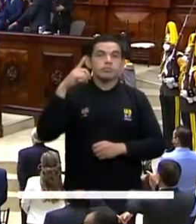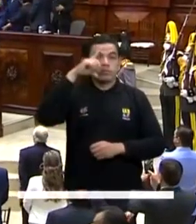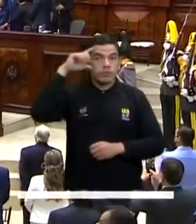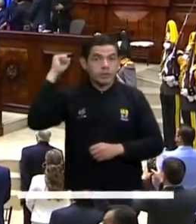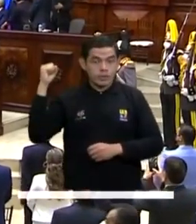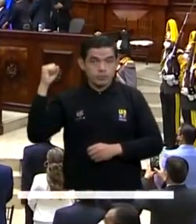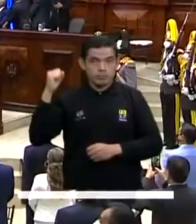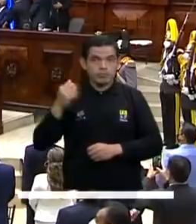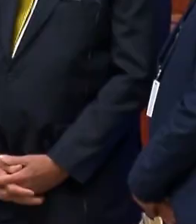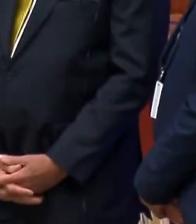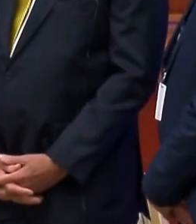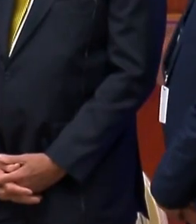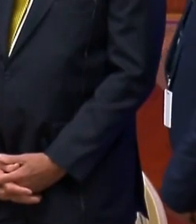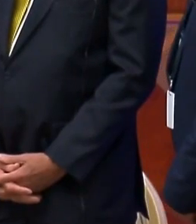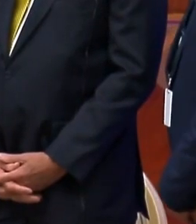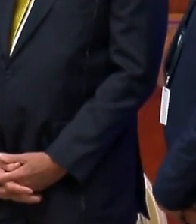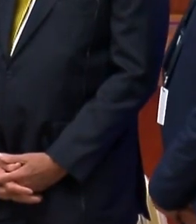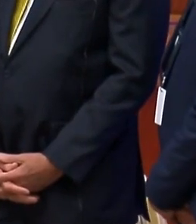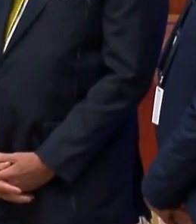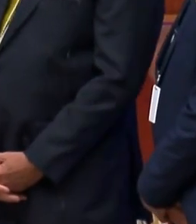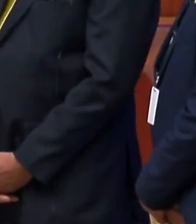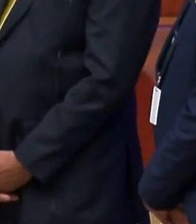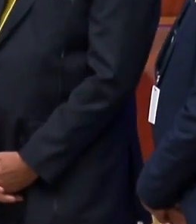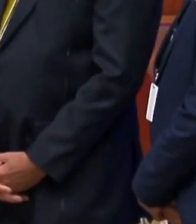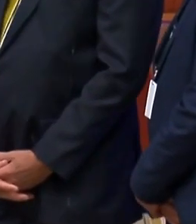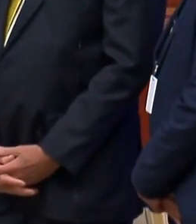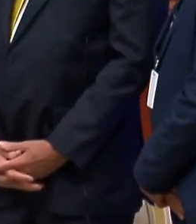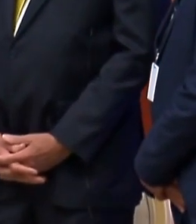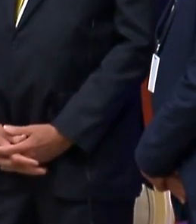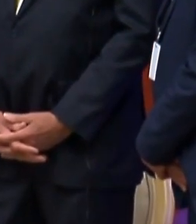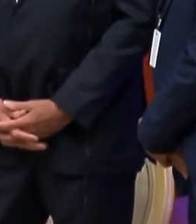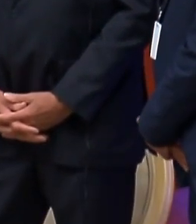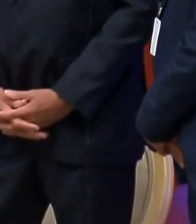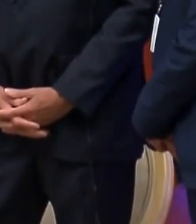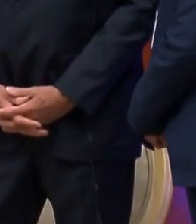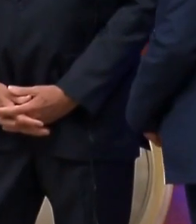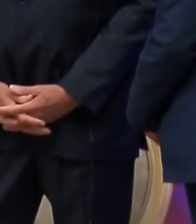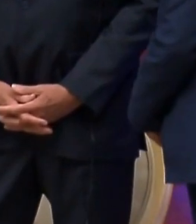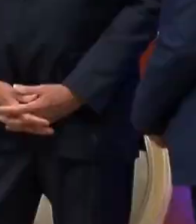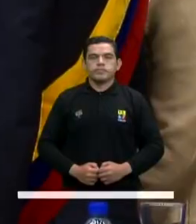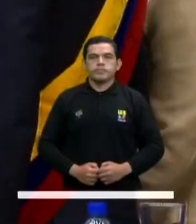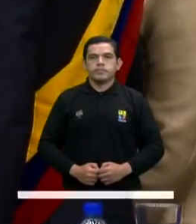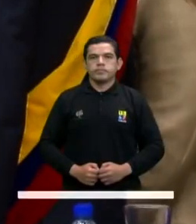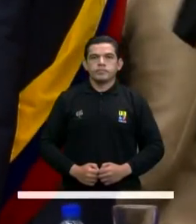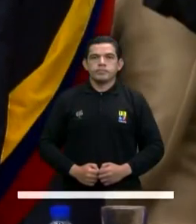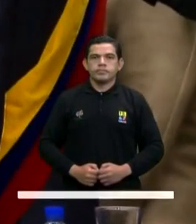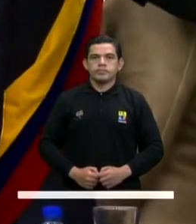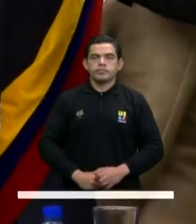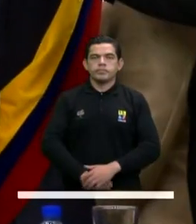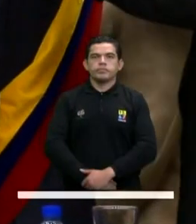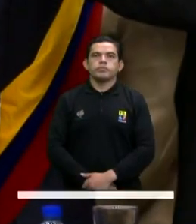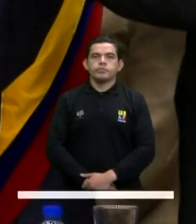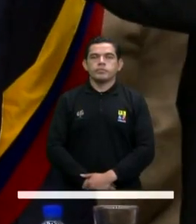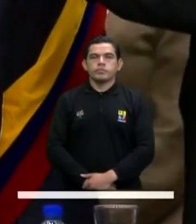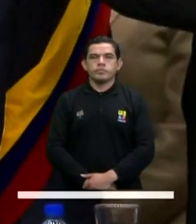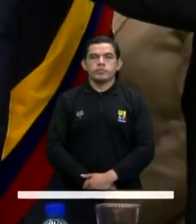e 6º E aí bolsonaro estava presente e usou mais cara durante a cerimônia de posse laço promete um governo do encontro que vai